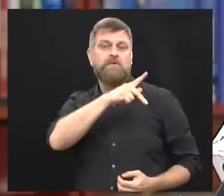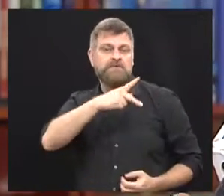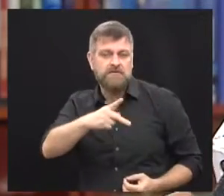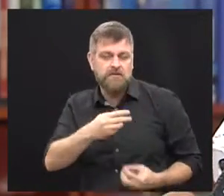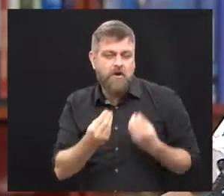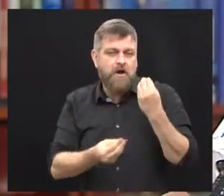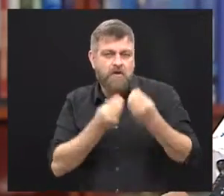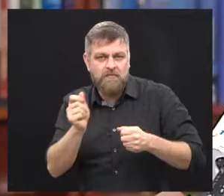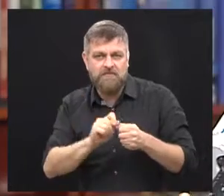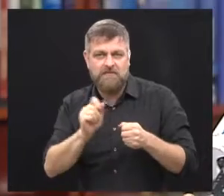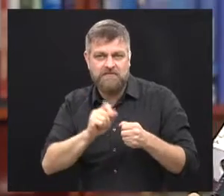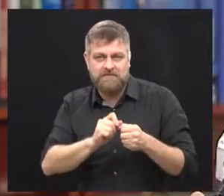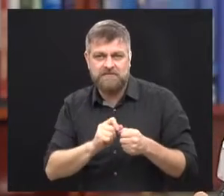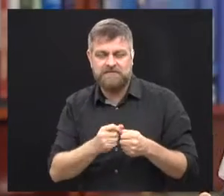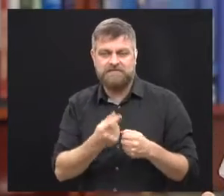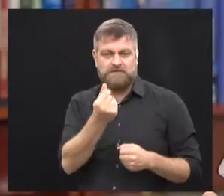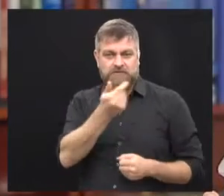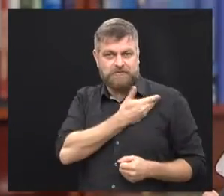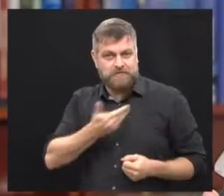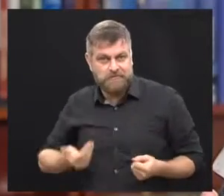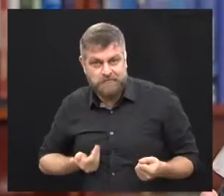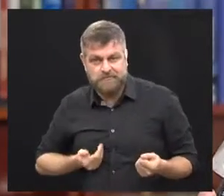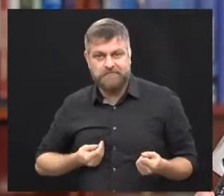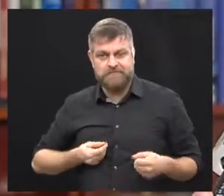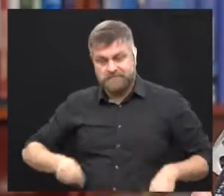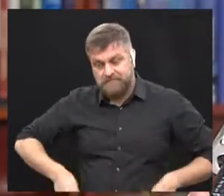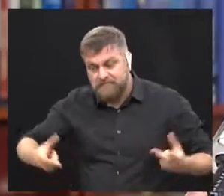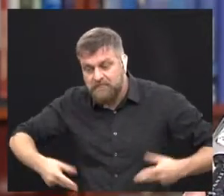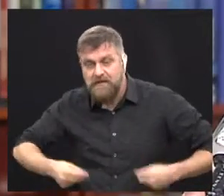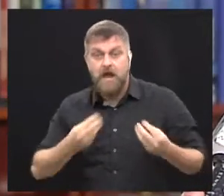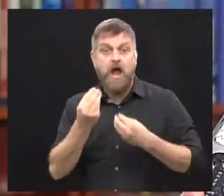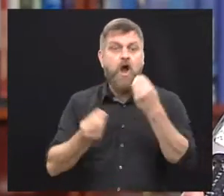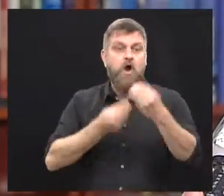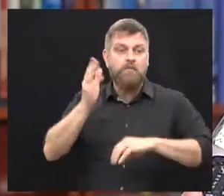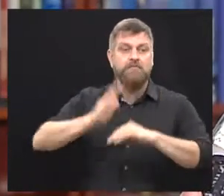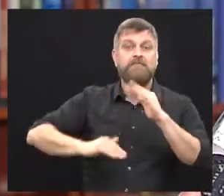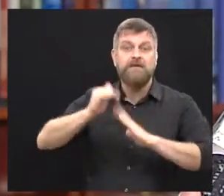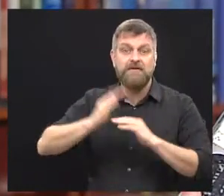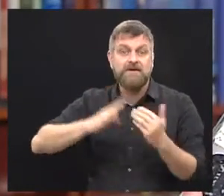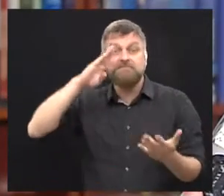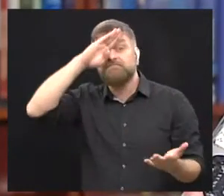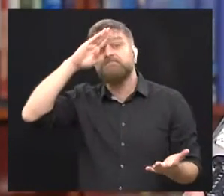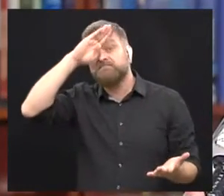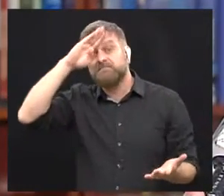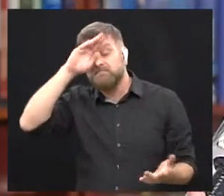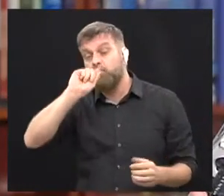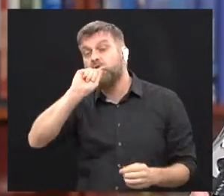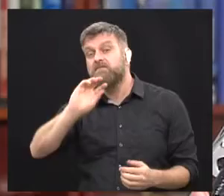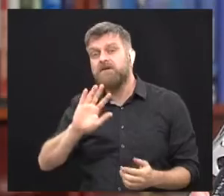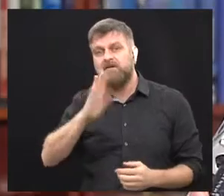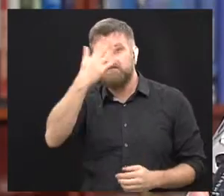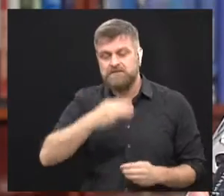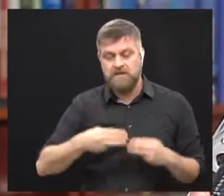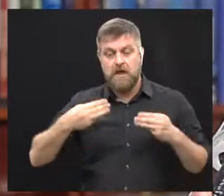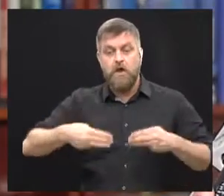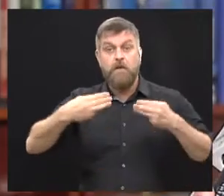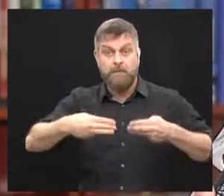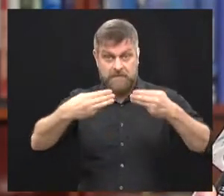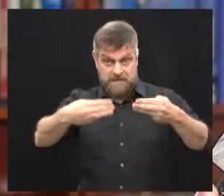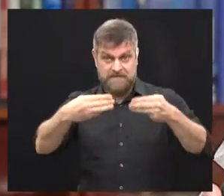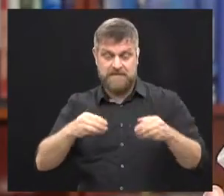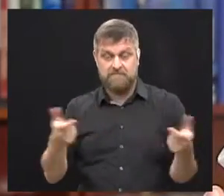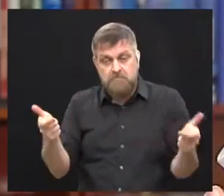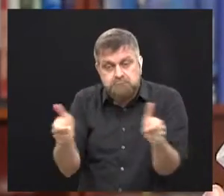que vai fechar essas contas públicas, o que ele pretende fazer. Como ficarão os ministérios, né, se ele vai